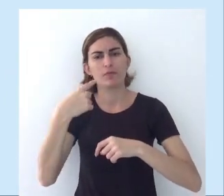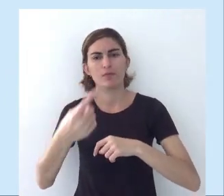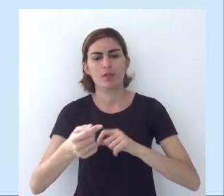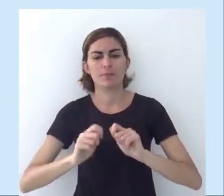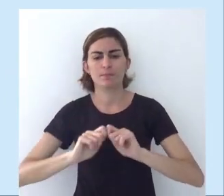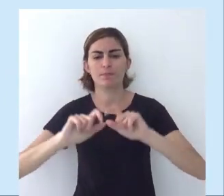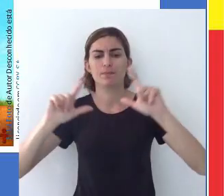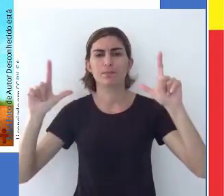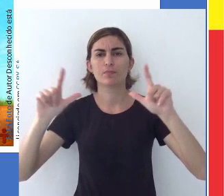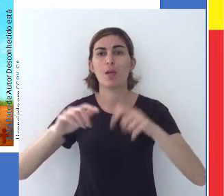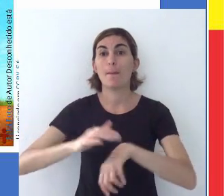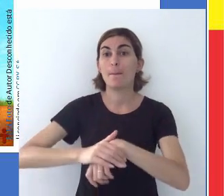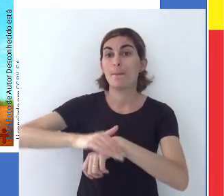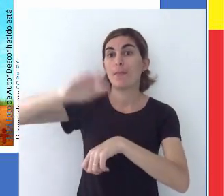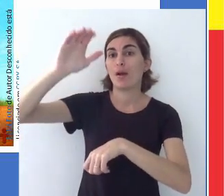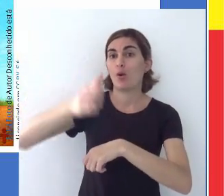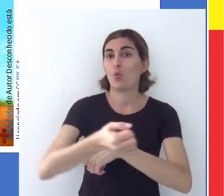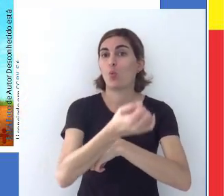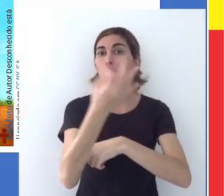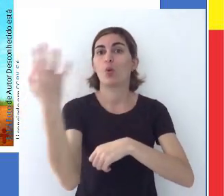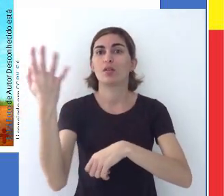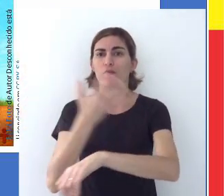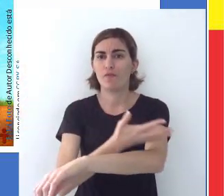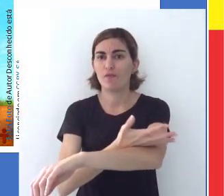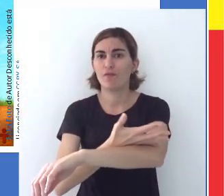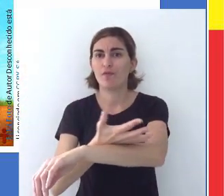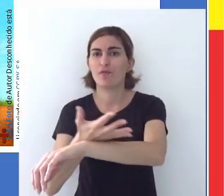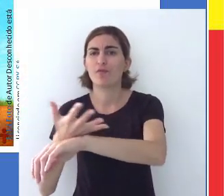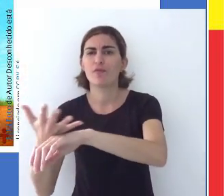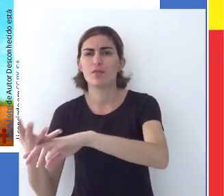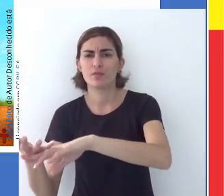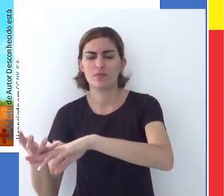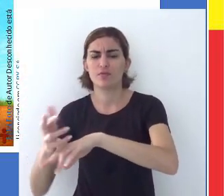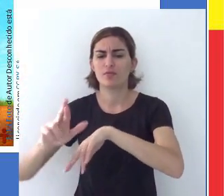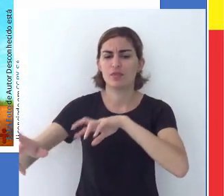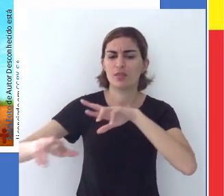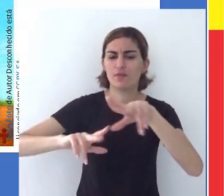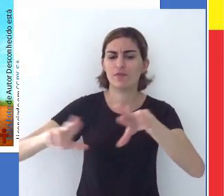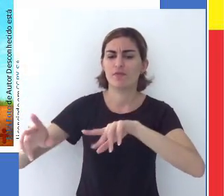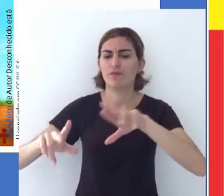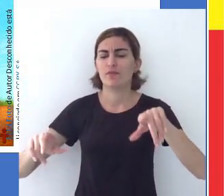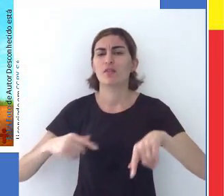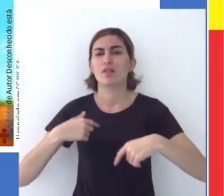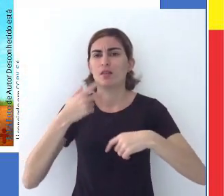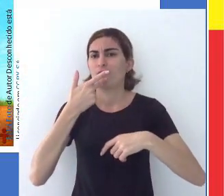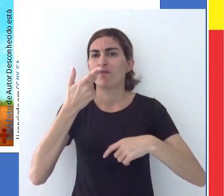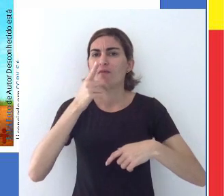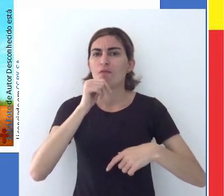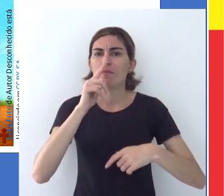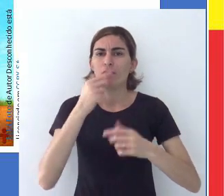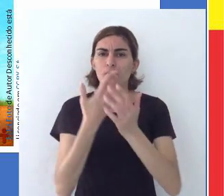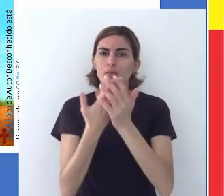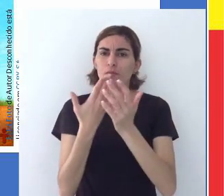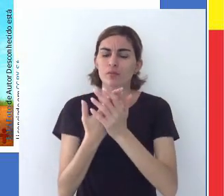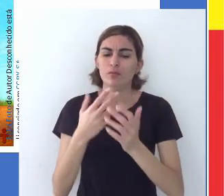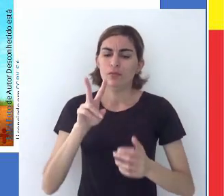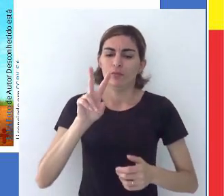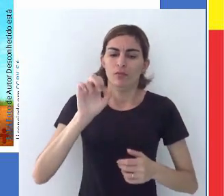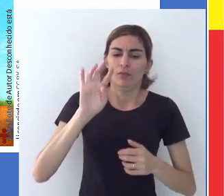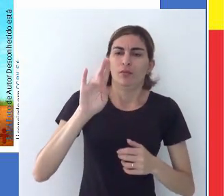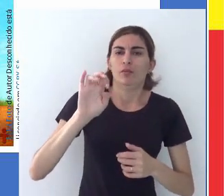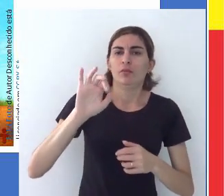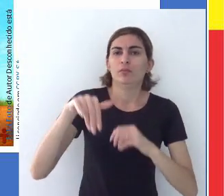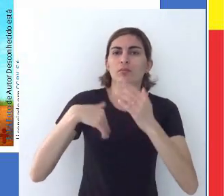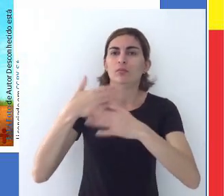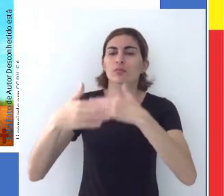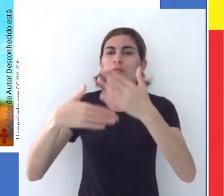como você acompanha na tela, uma maior quantidade de vegetação. E essa vegetação, como a gente falou na aula de água, como a gente citou